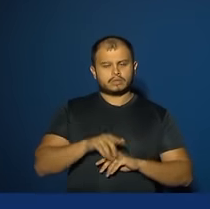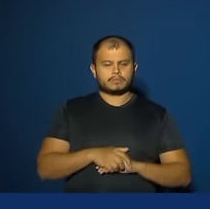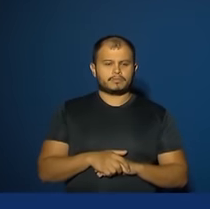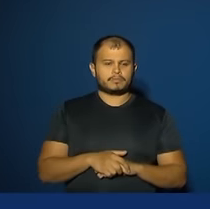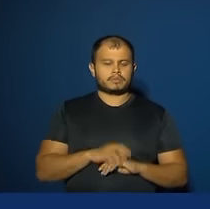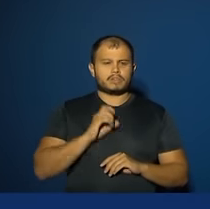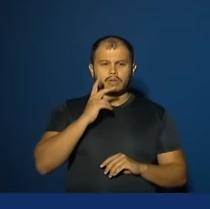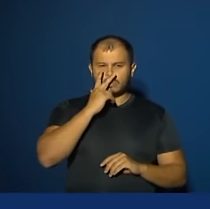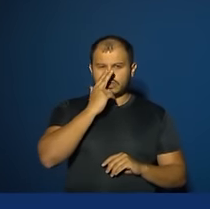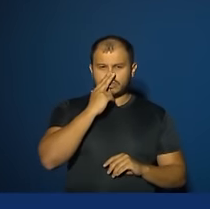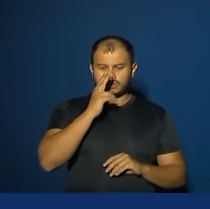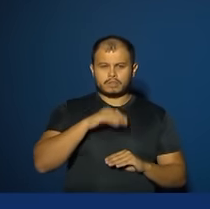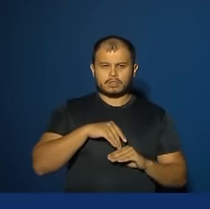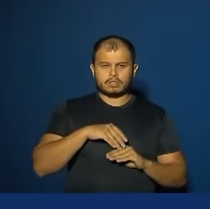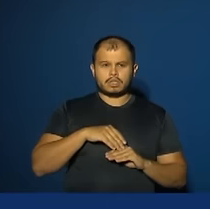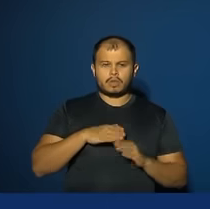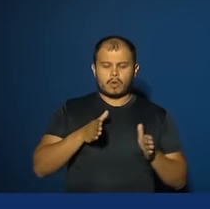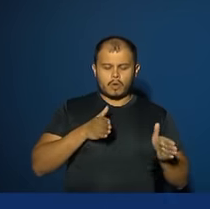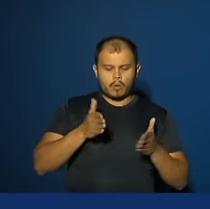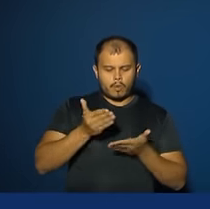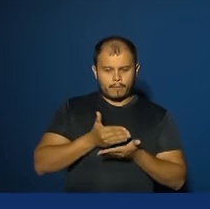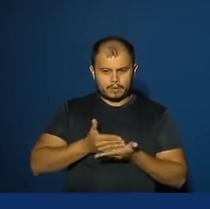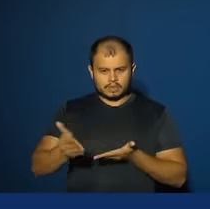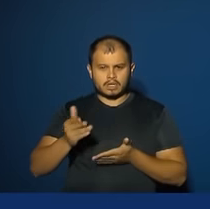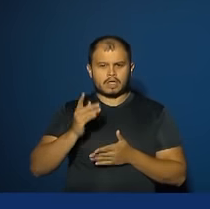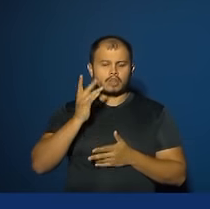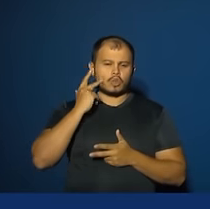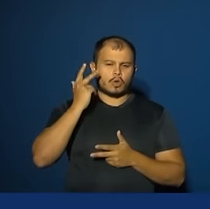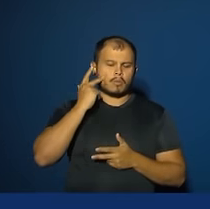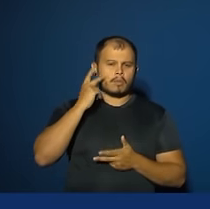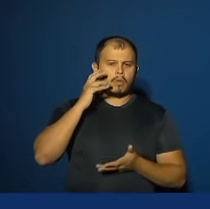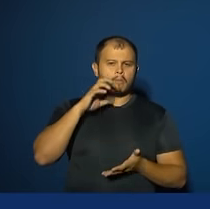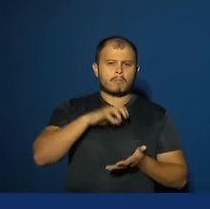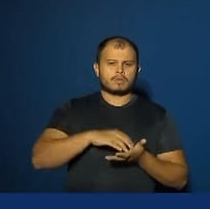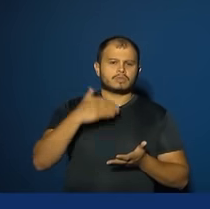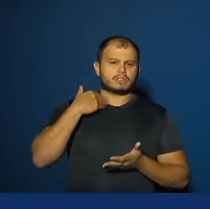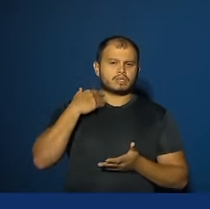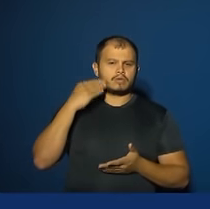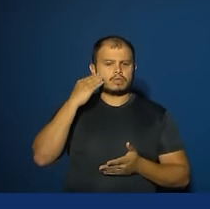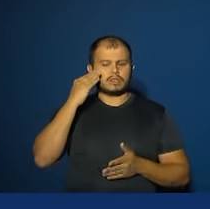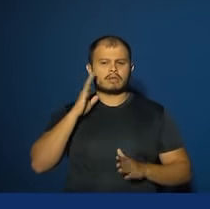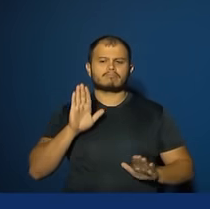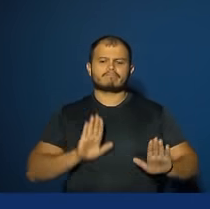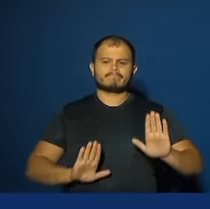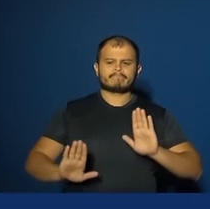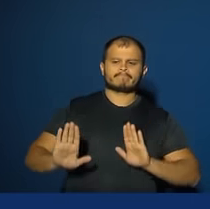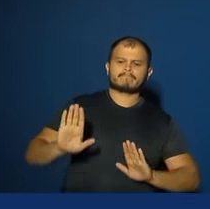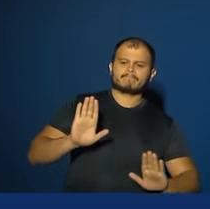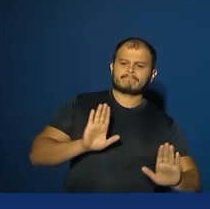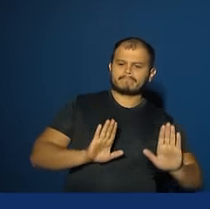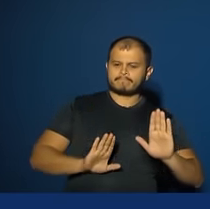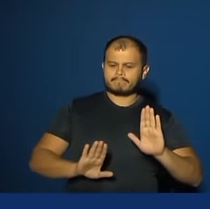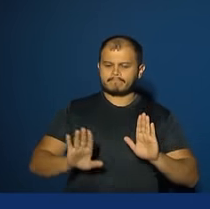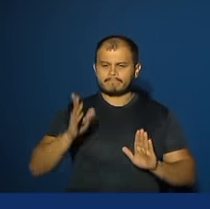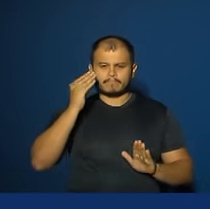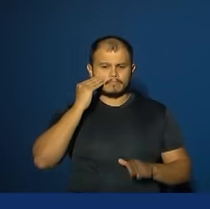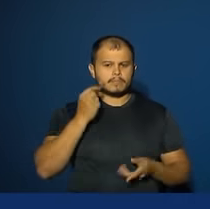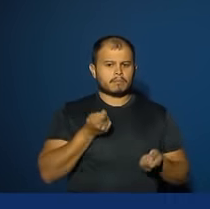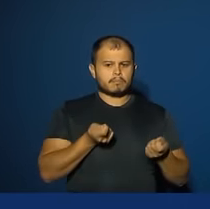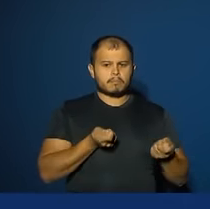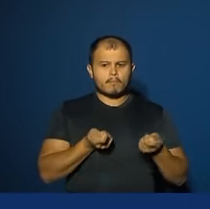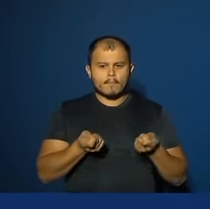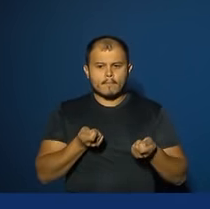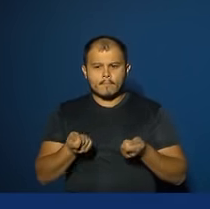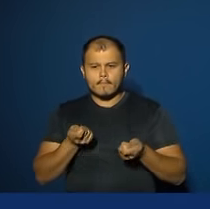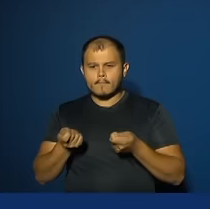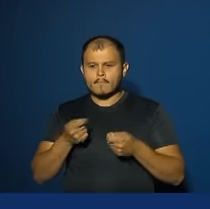antes de começar o ciclo, é normal um Banco Central soar conservador, tentar, né, domar um pouquinho a